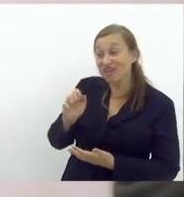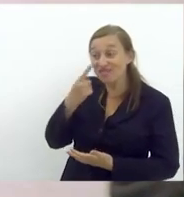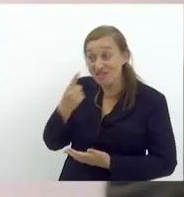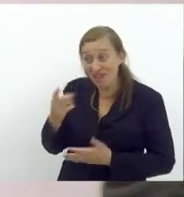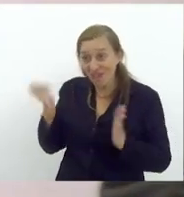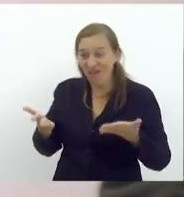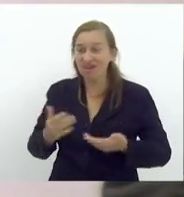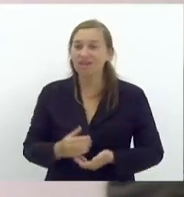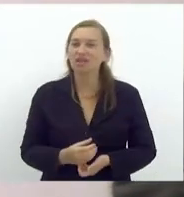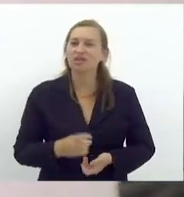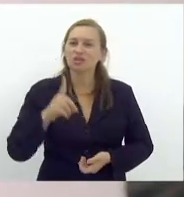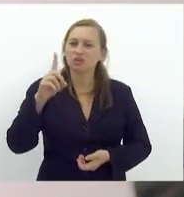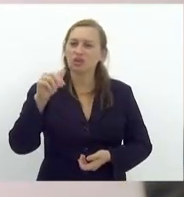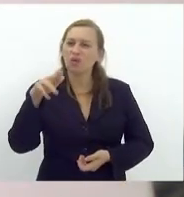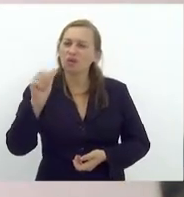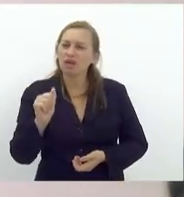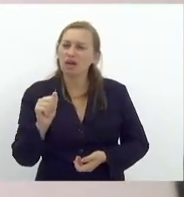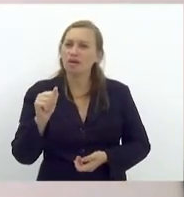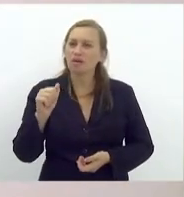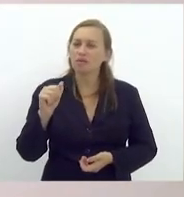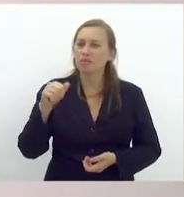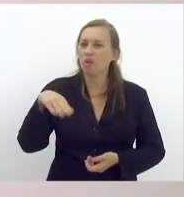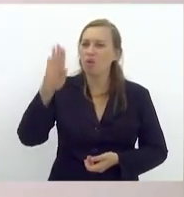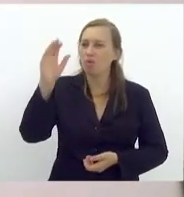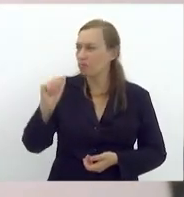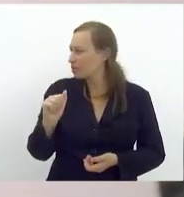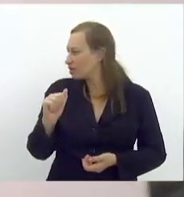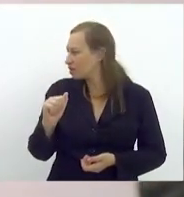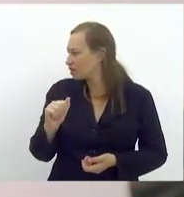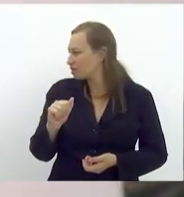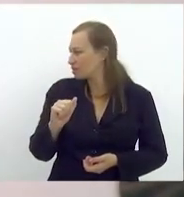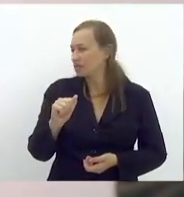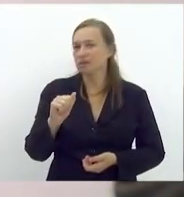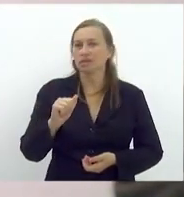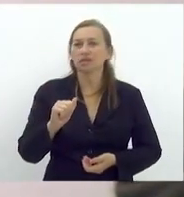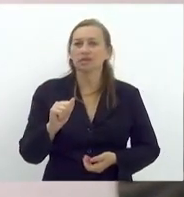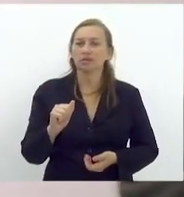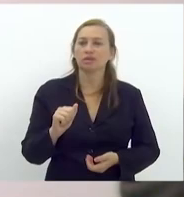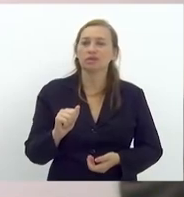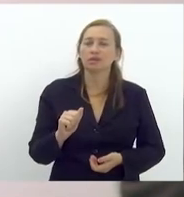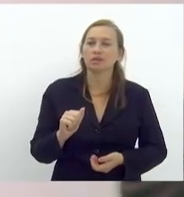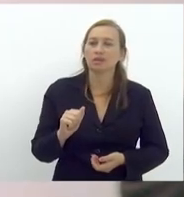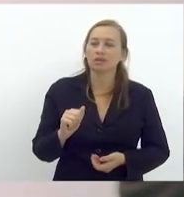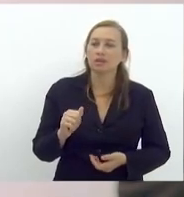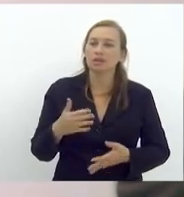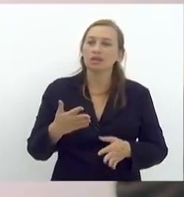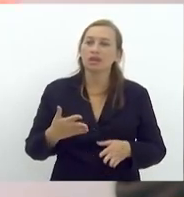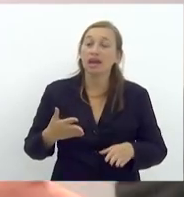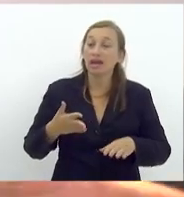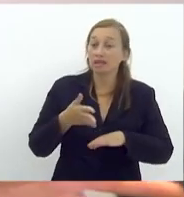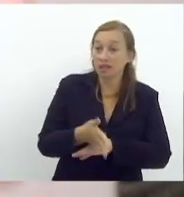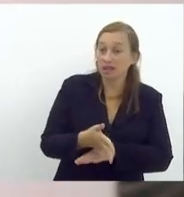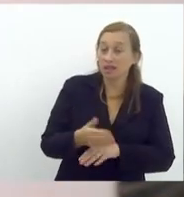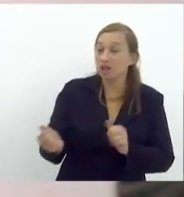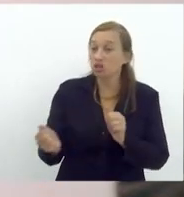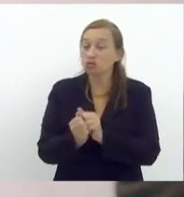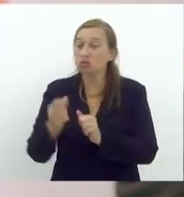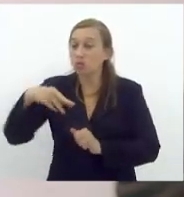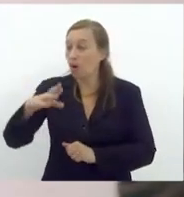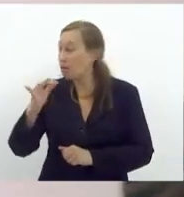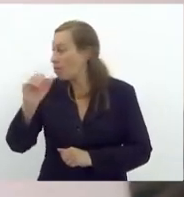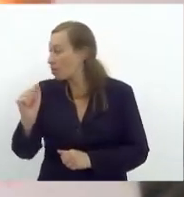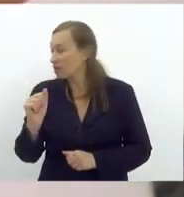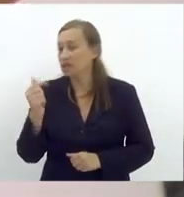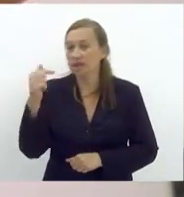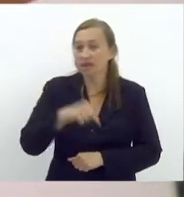a dona bomba é a gente começou com uma ideia de grafite Shop né porque assim que a gente entrou na cena entrei na cena junto com a Amora que tá aqui